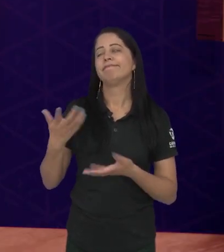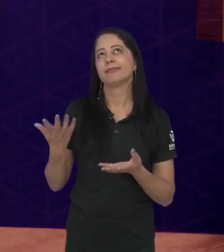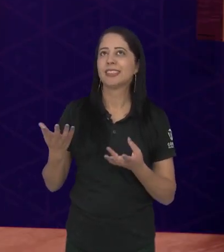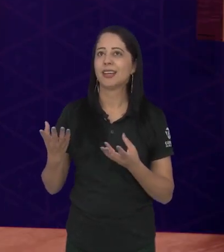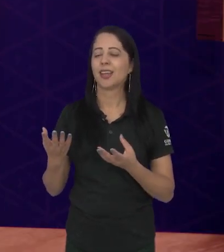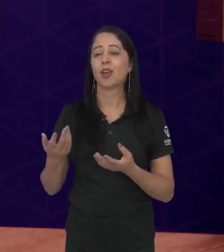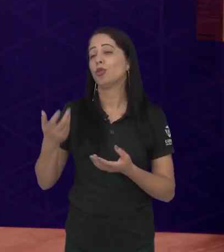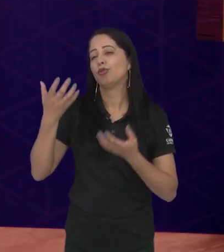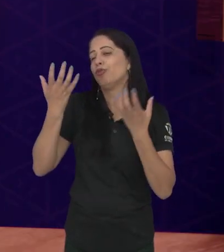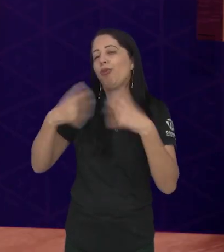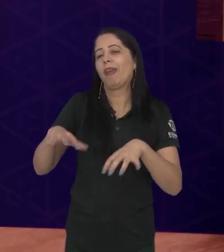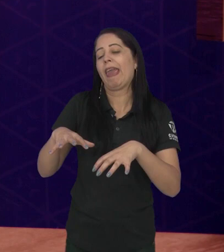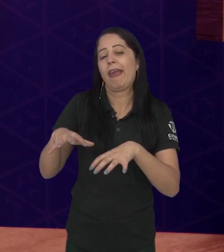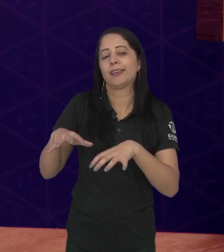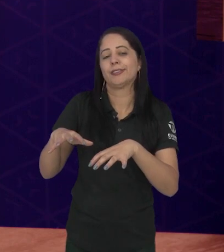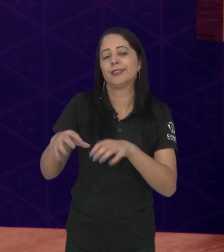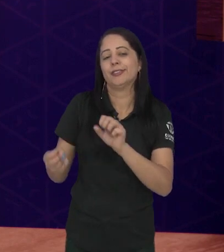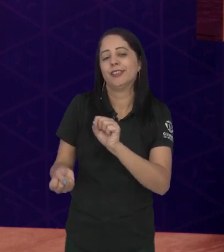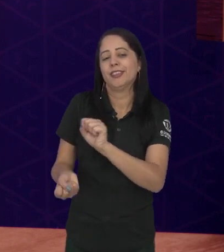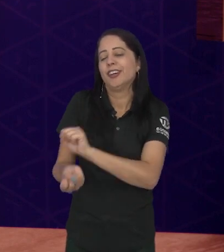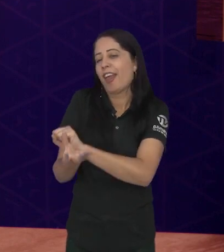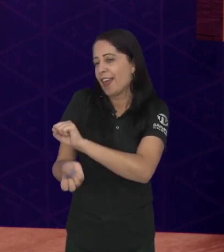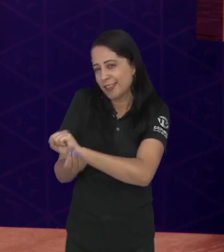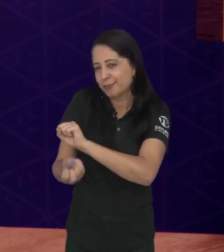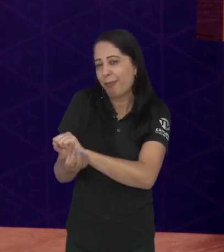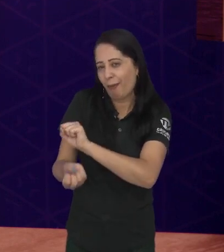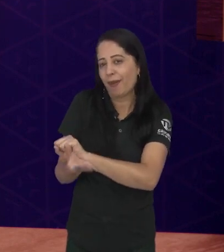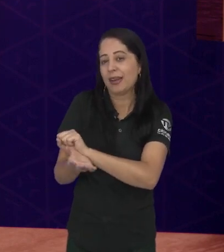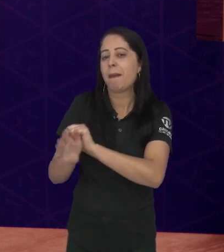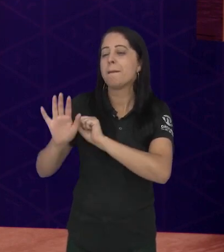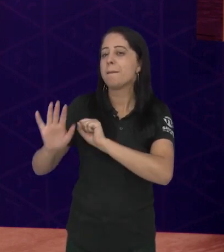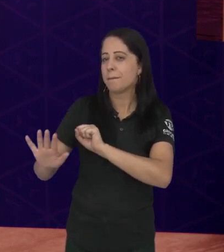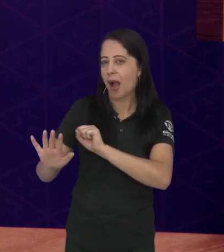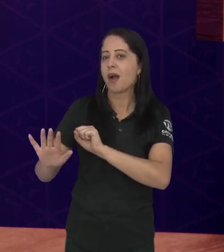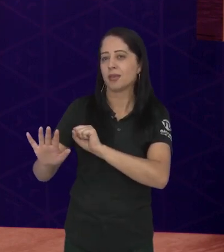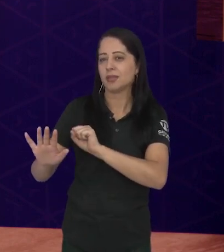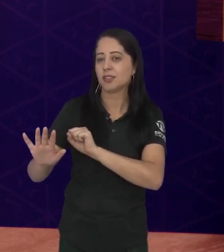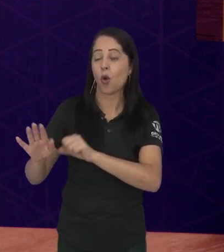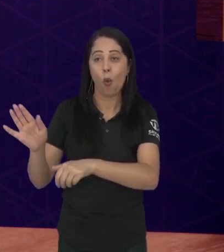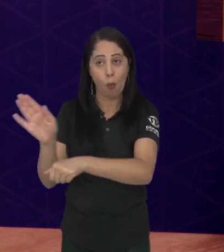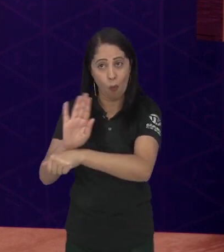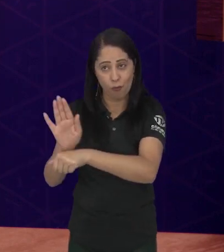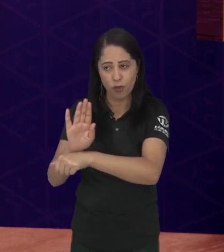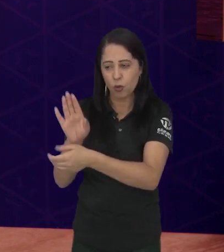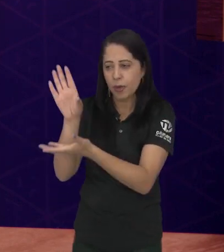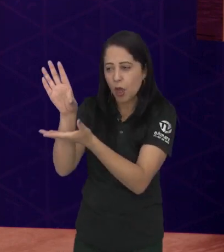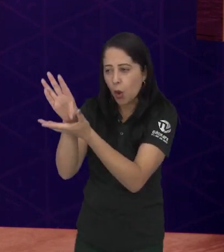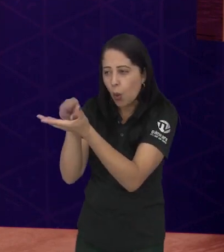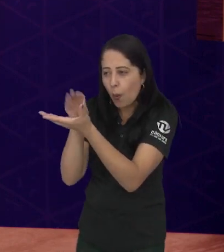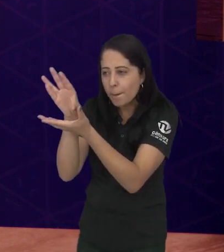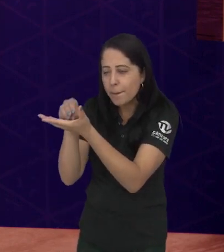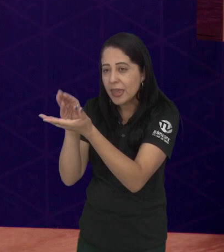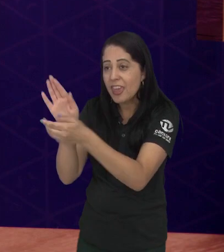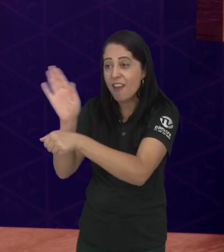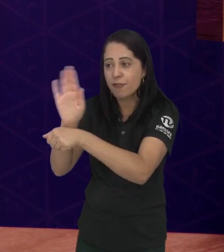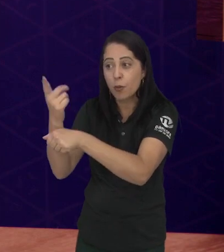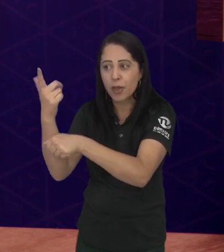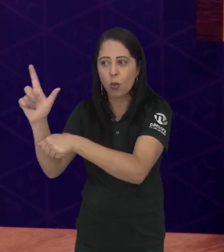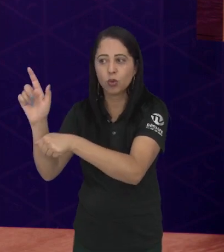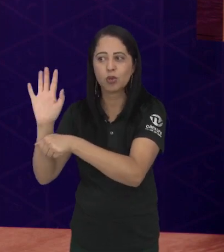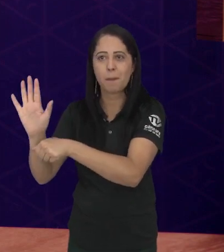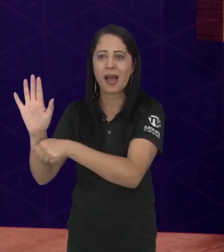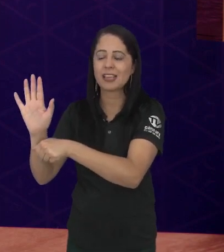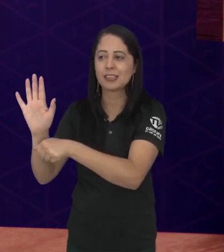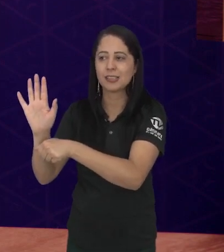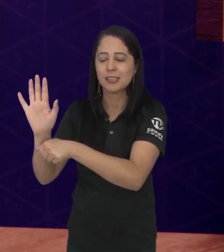vou tentar não dar spoiler, ele cumpre os clichês de alguns gêneros, mas